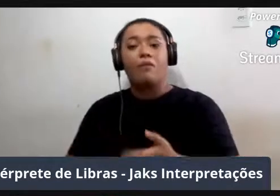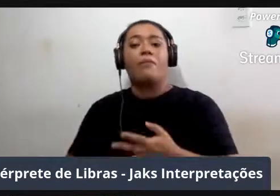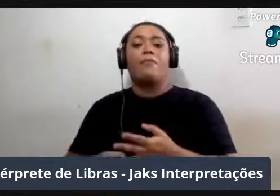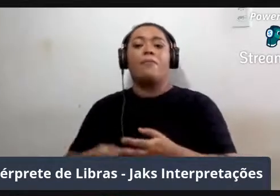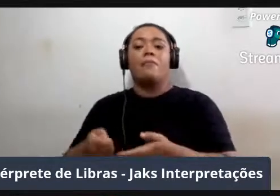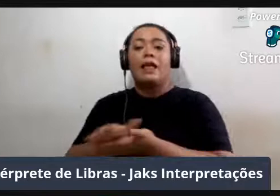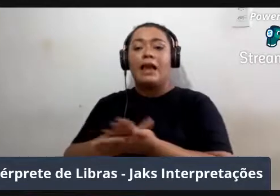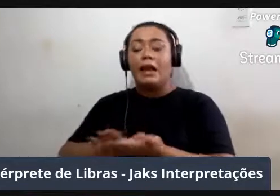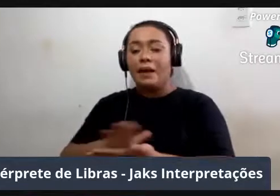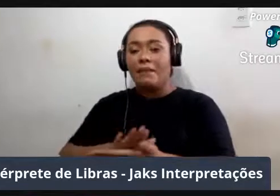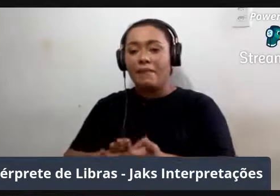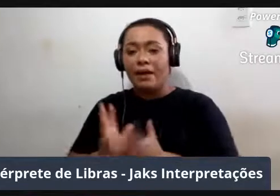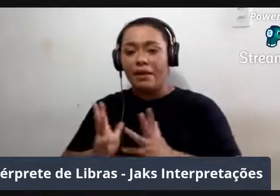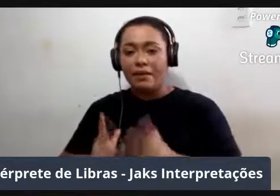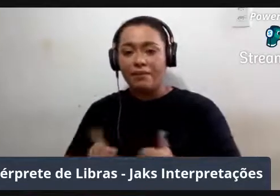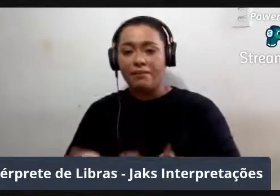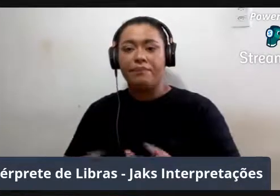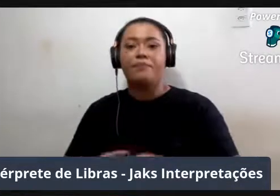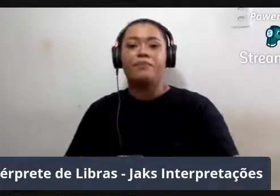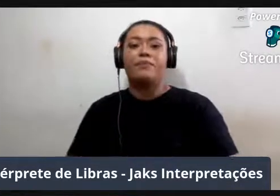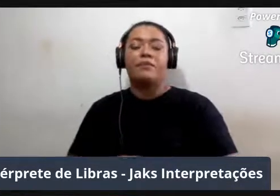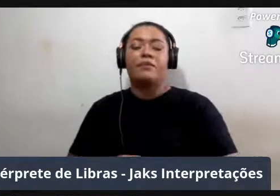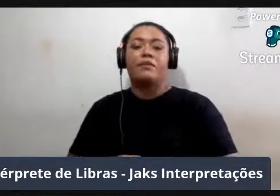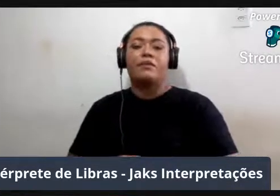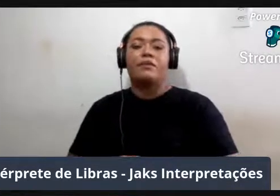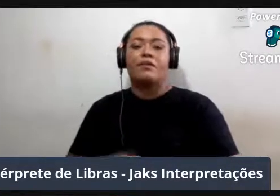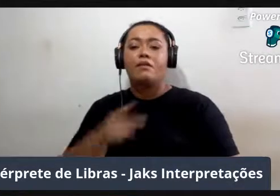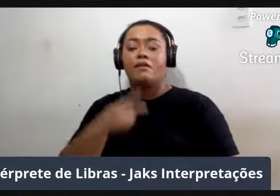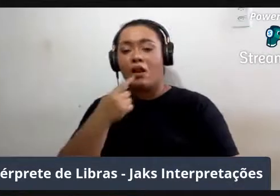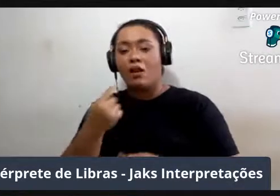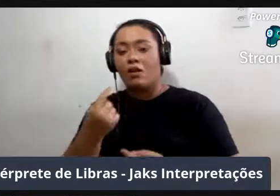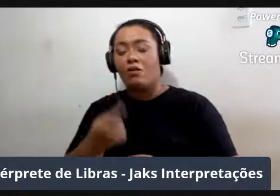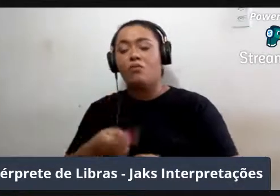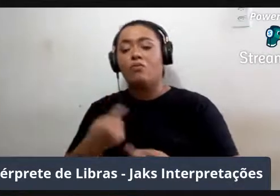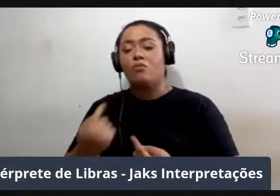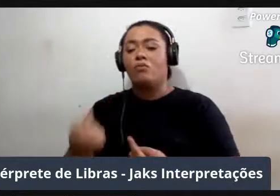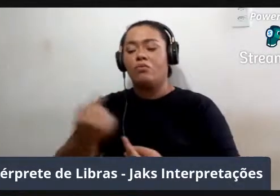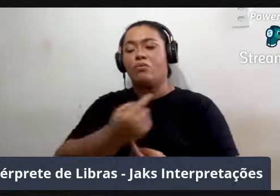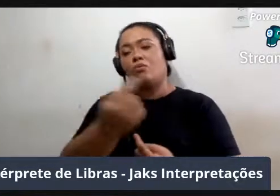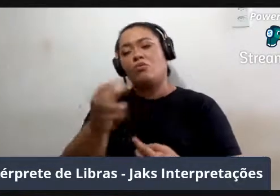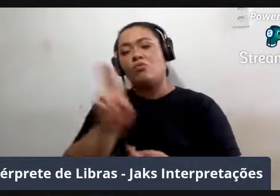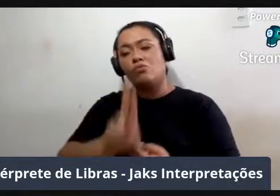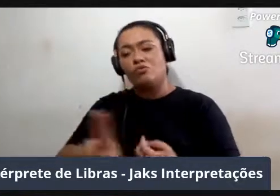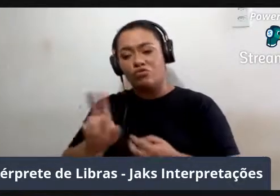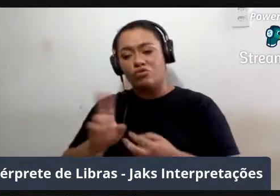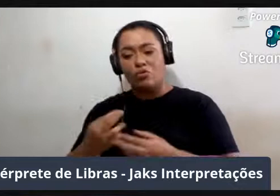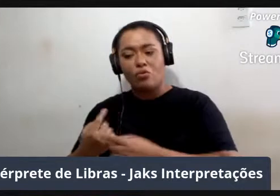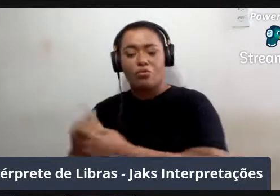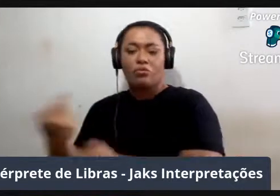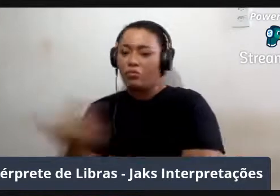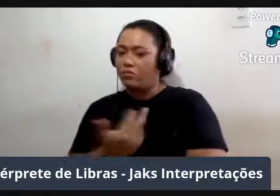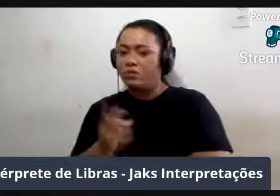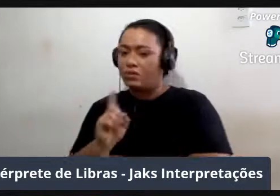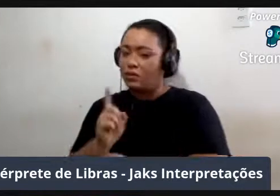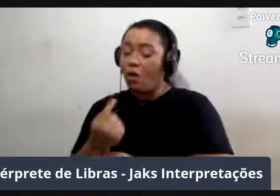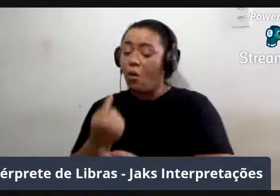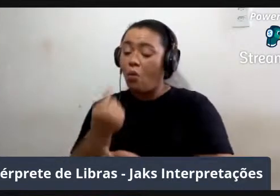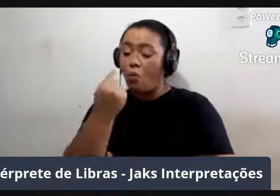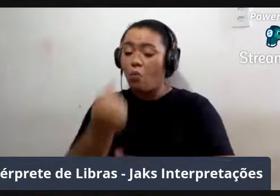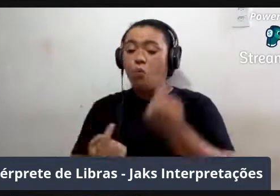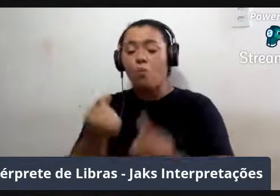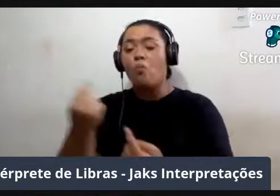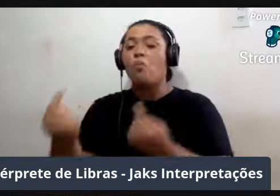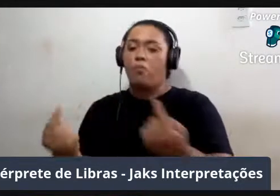vezes passava um campeão para várias pessoas, né? E agora a gente está tendo esse cuidado, e sempre na tradição,